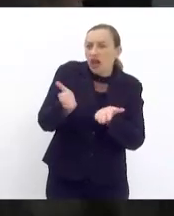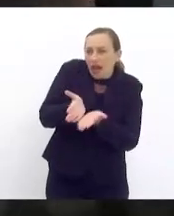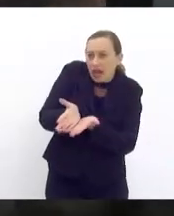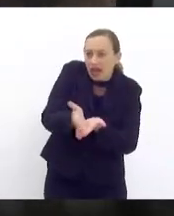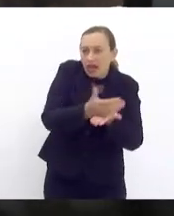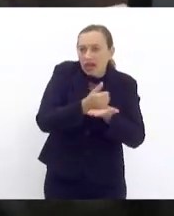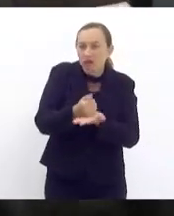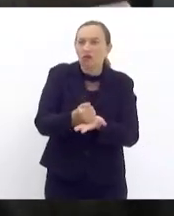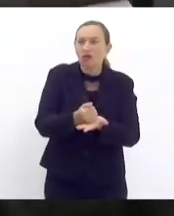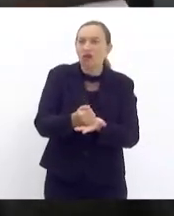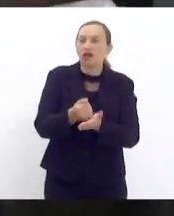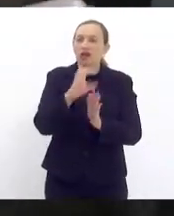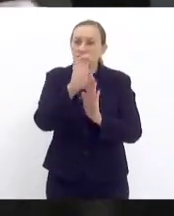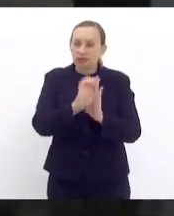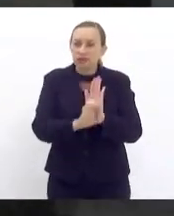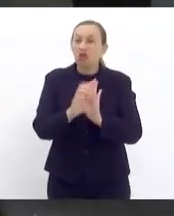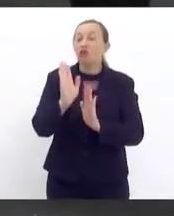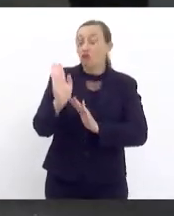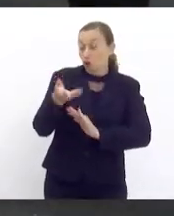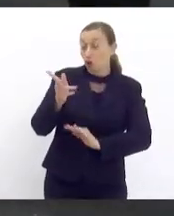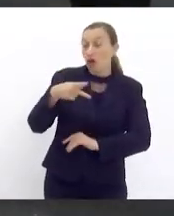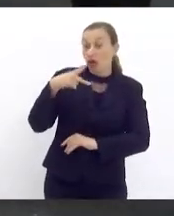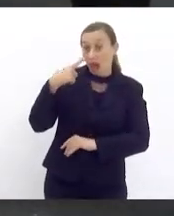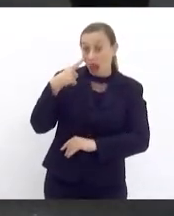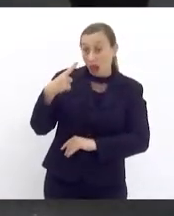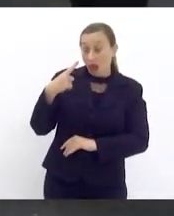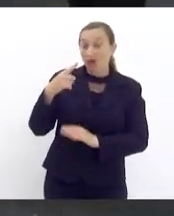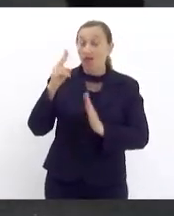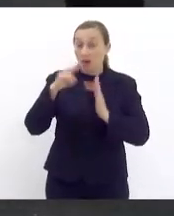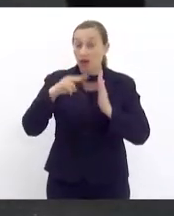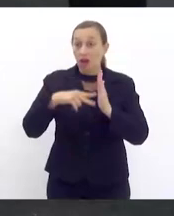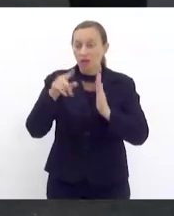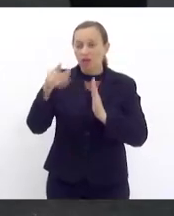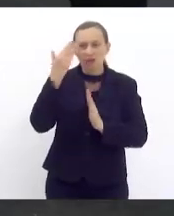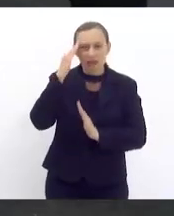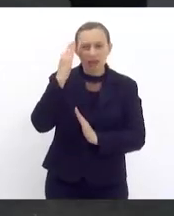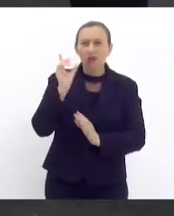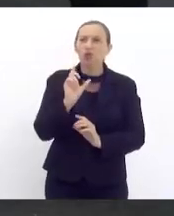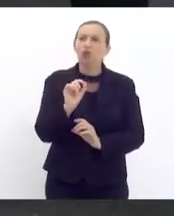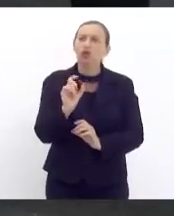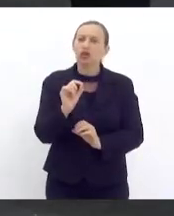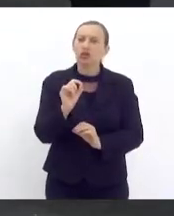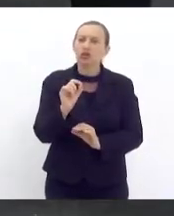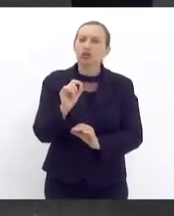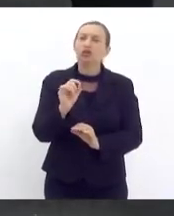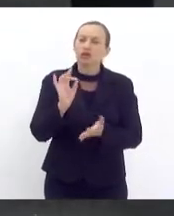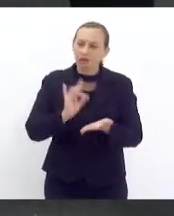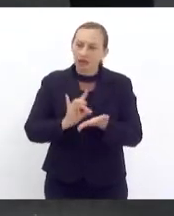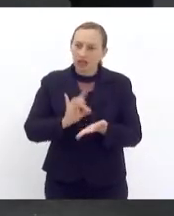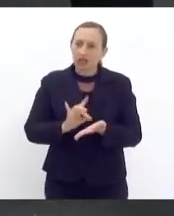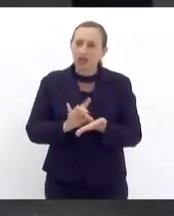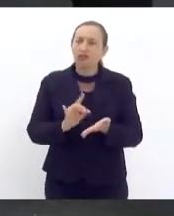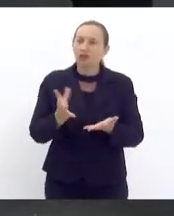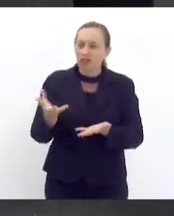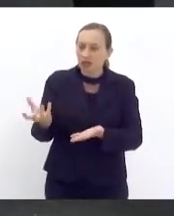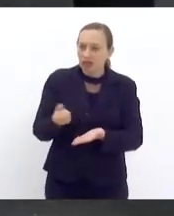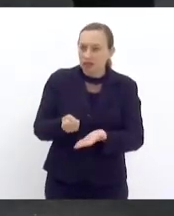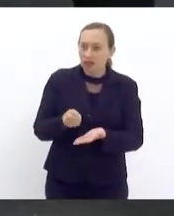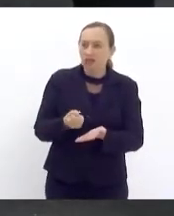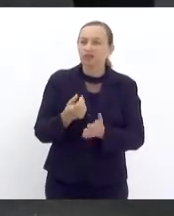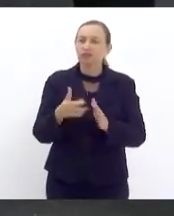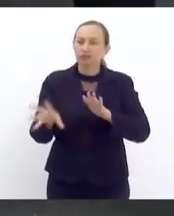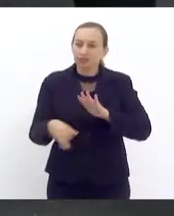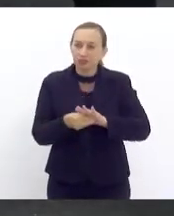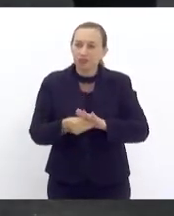emendas de vossa excelência eu vou até ler aqui para vossa excelência poder entender do que realmente acolhe suas emendas